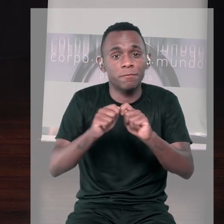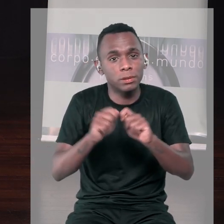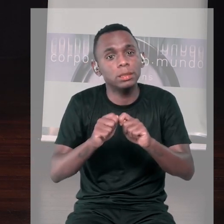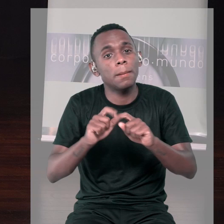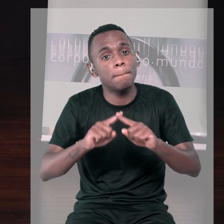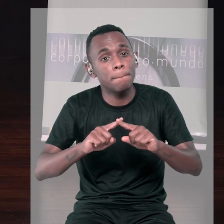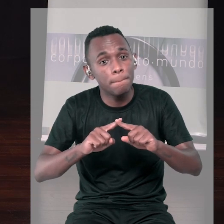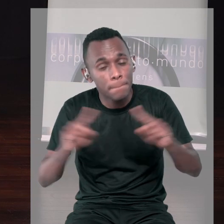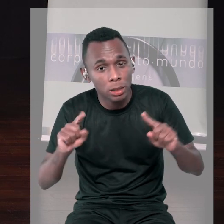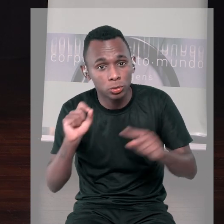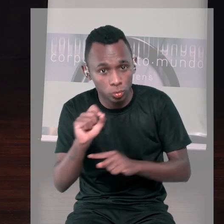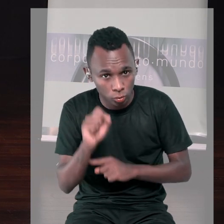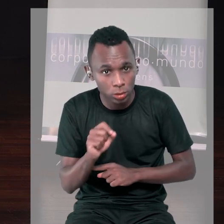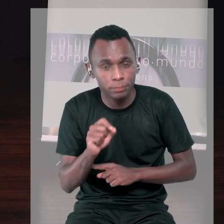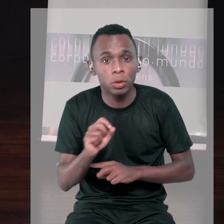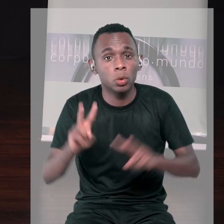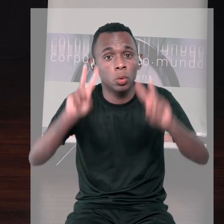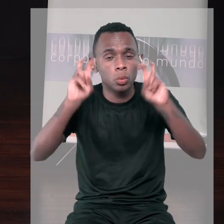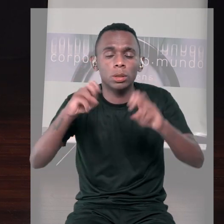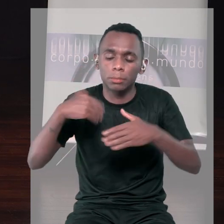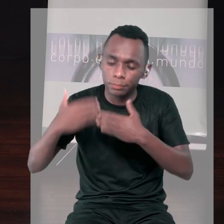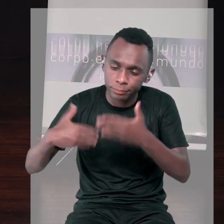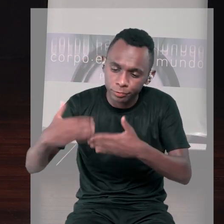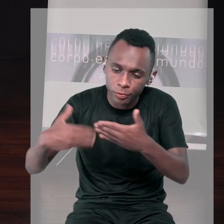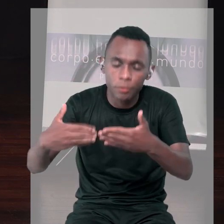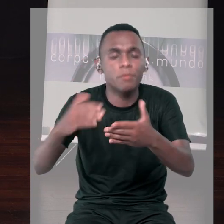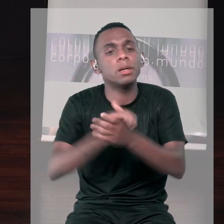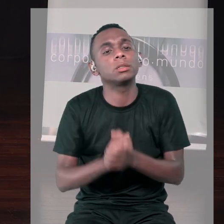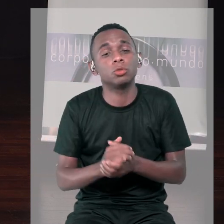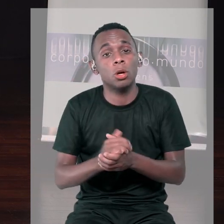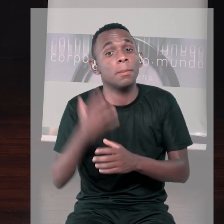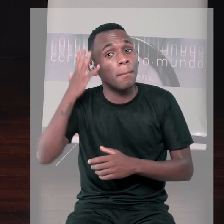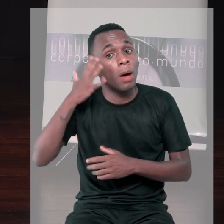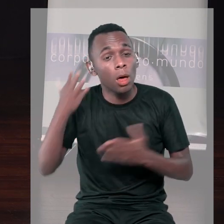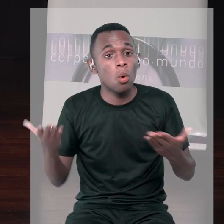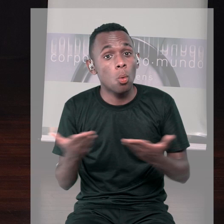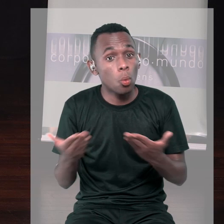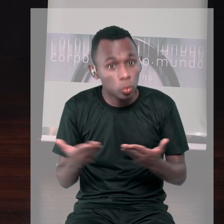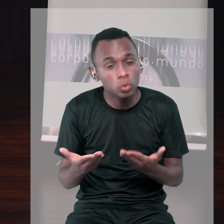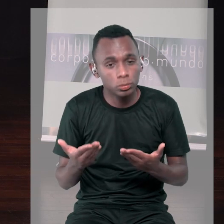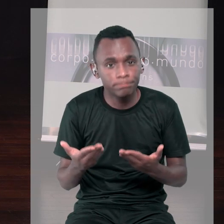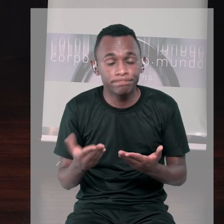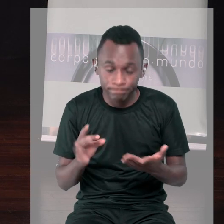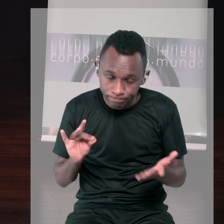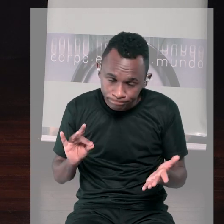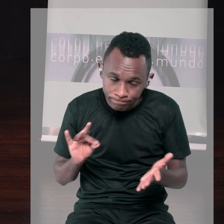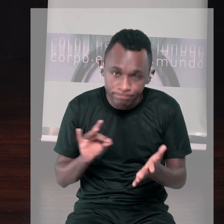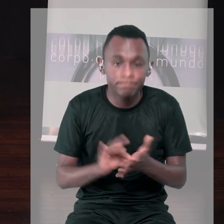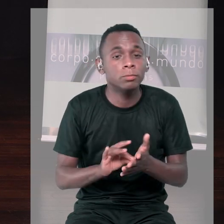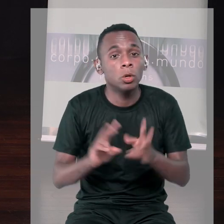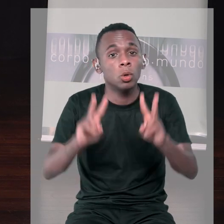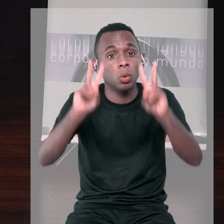finalmente o tema foi se desenvolvendo e minha conversa hoje vai girar de fato com vocês em torno